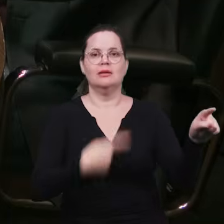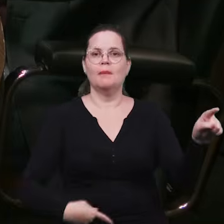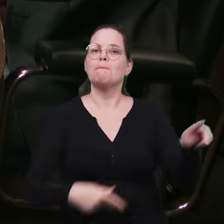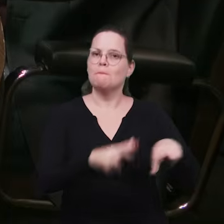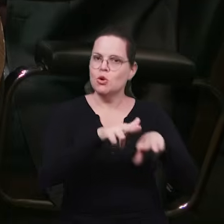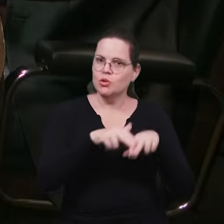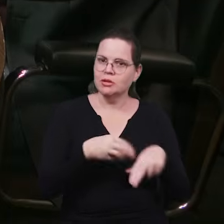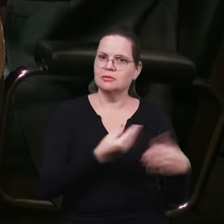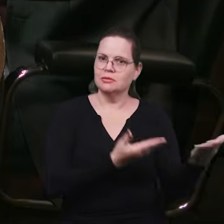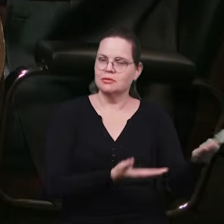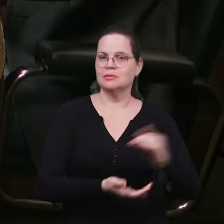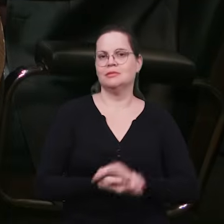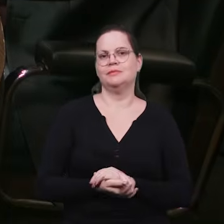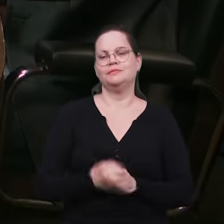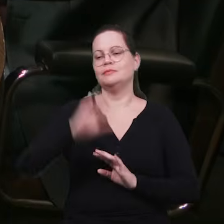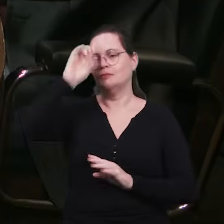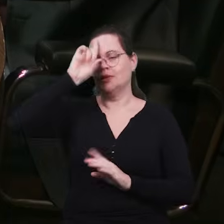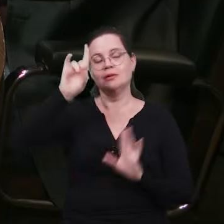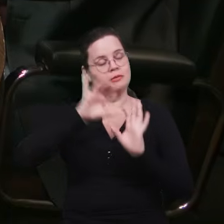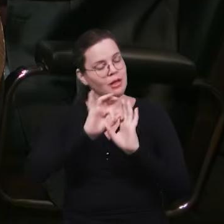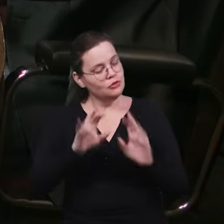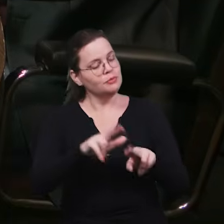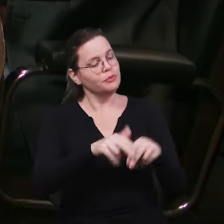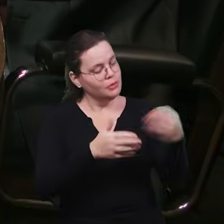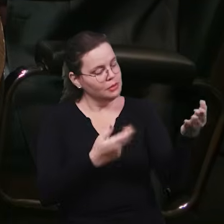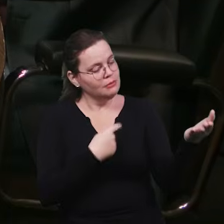do Senhor. Deus E permitiu, né? Deus permitiu.